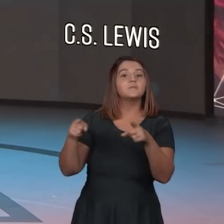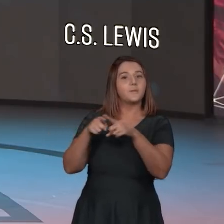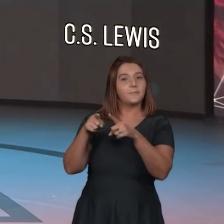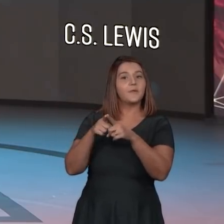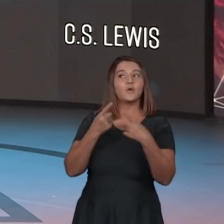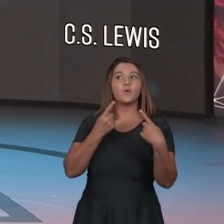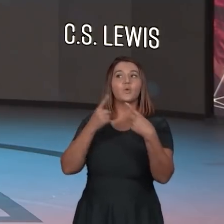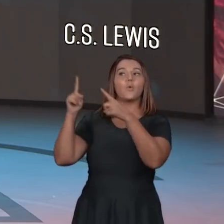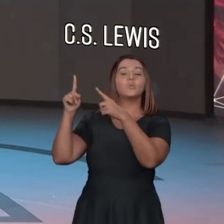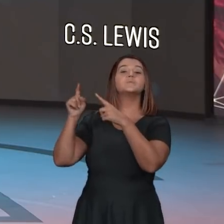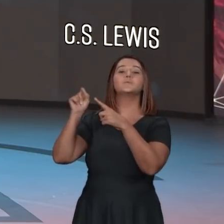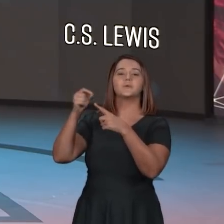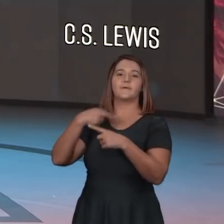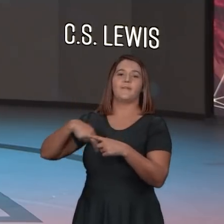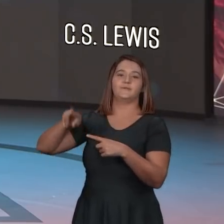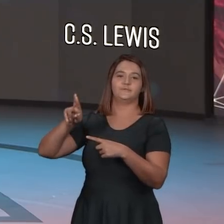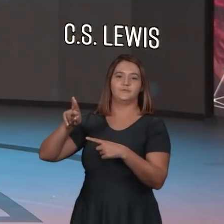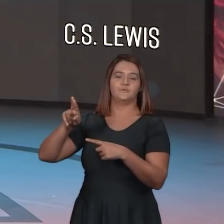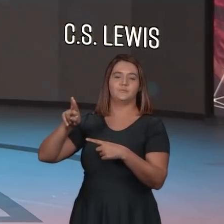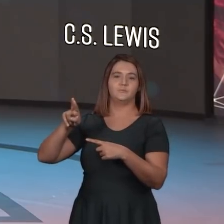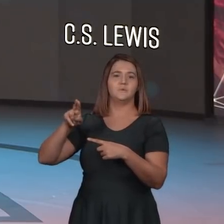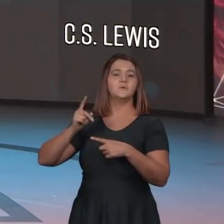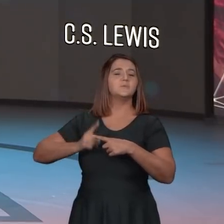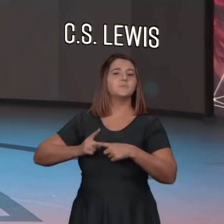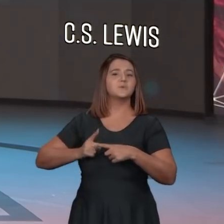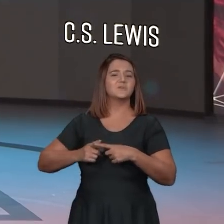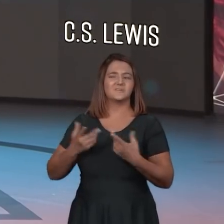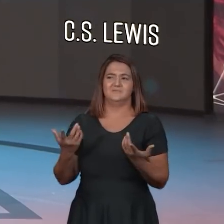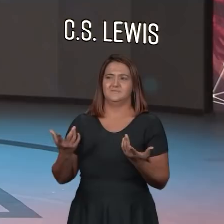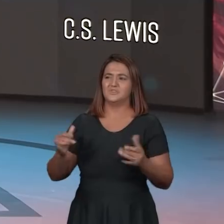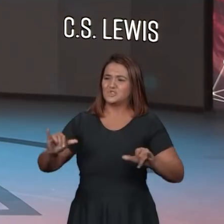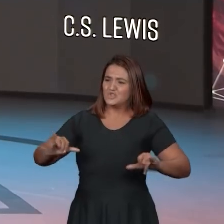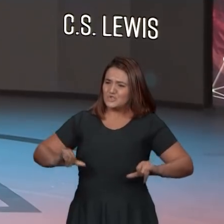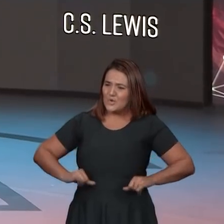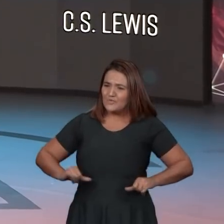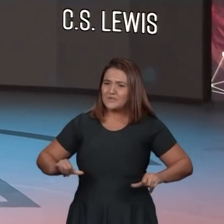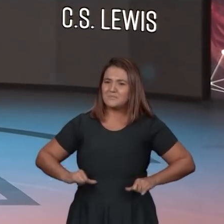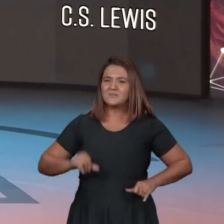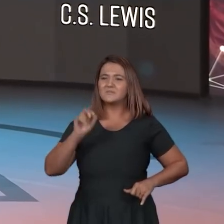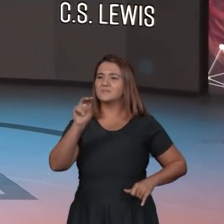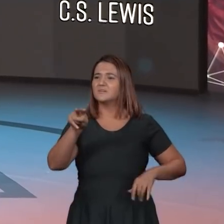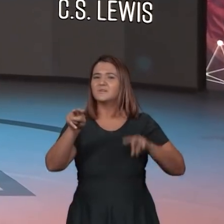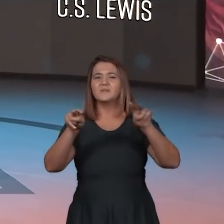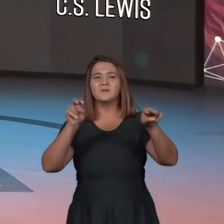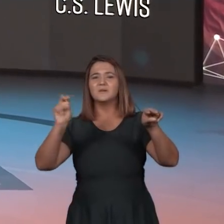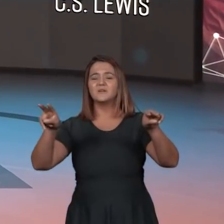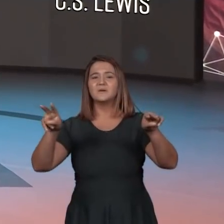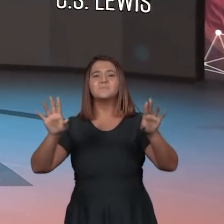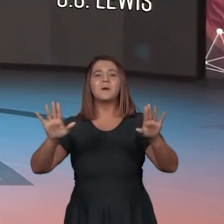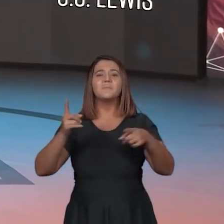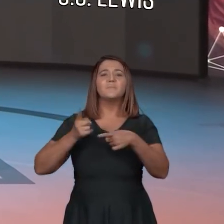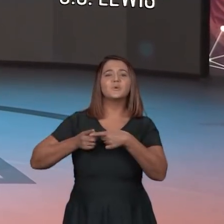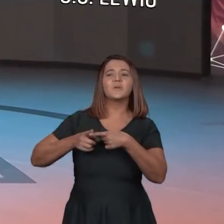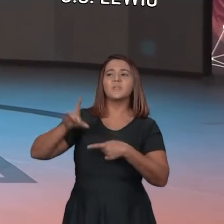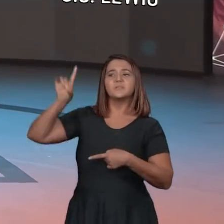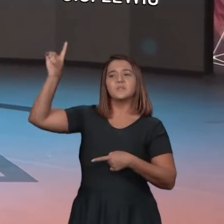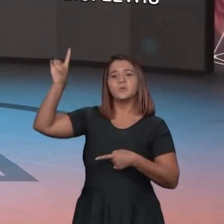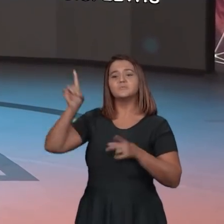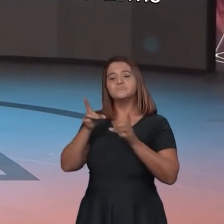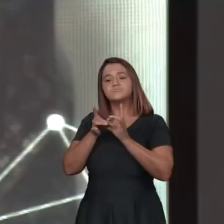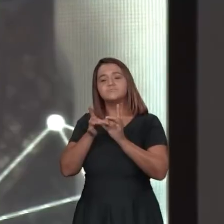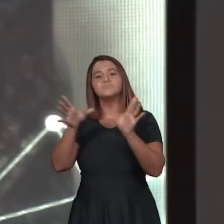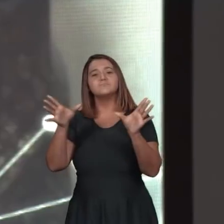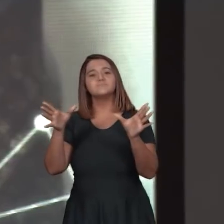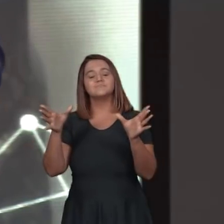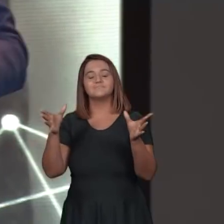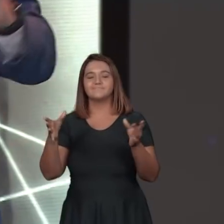objeção à religião cristã. E, de fato, é complicado entender por que Deus permite tais coisas.